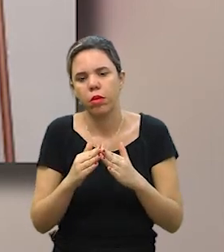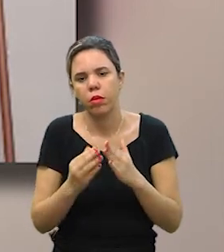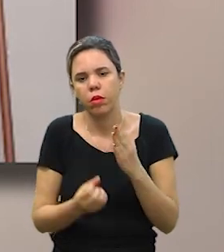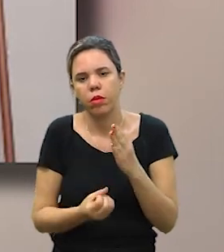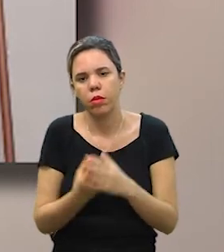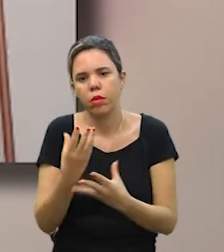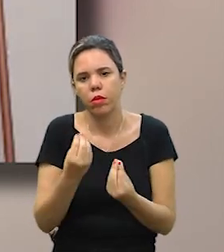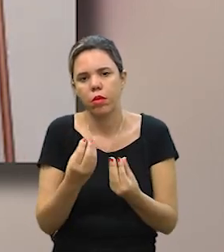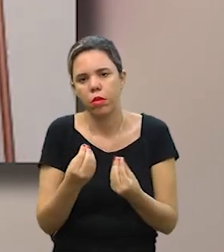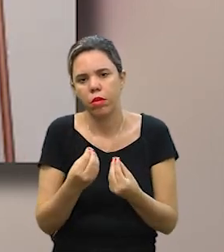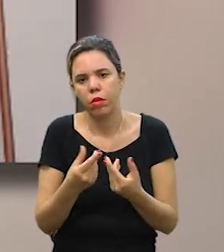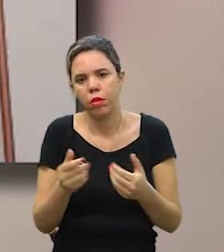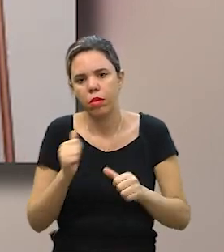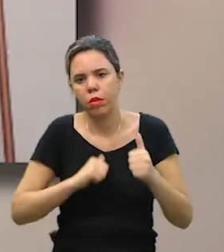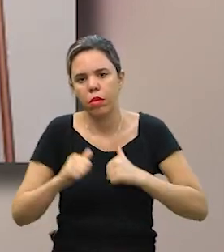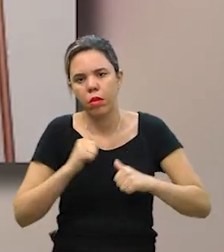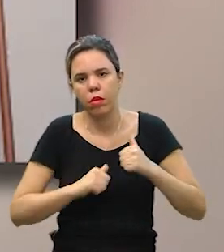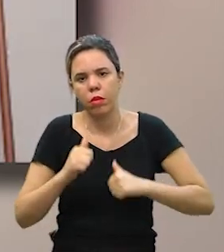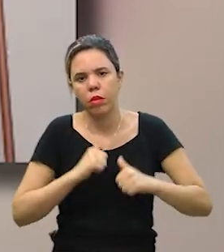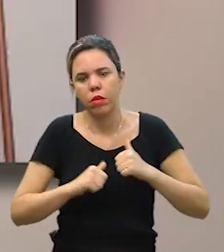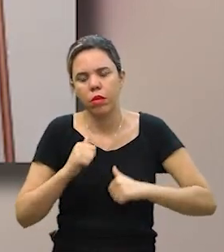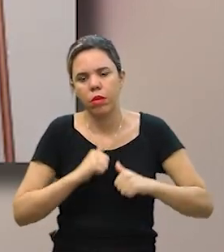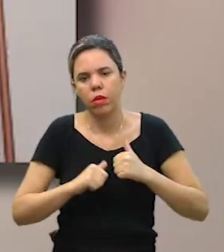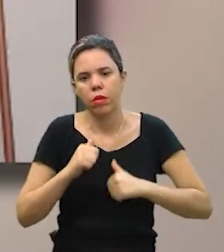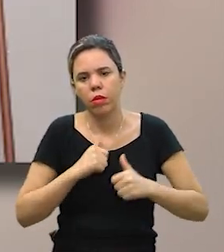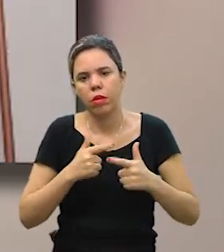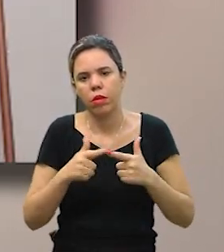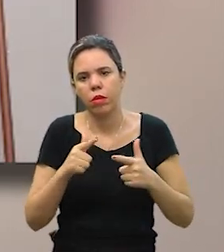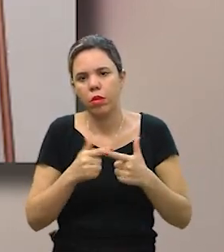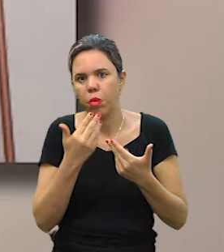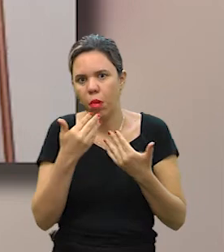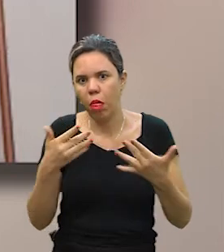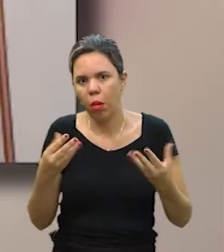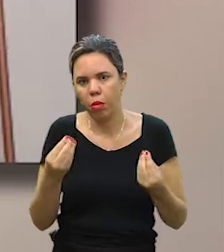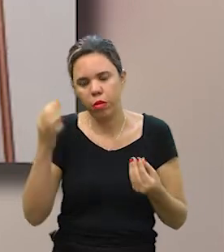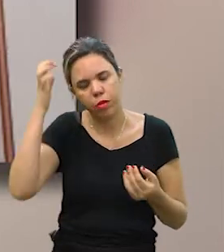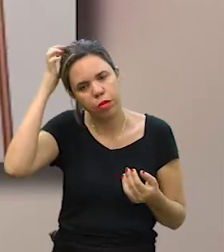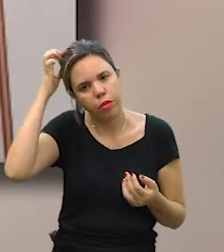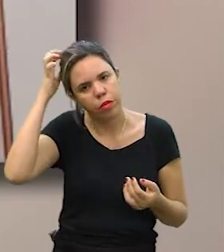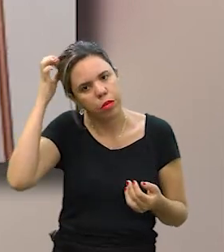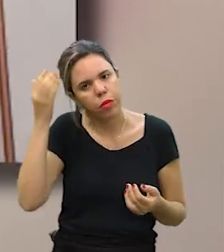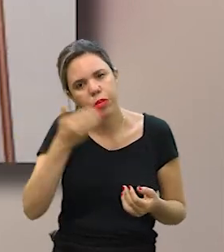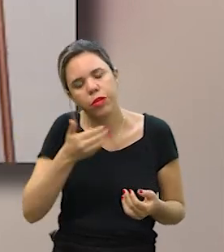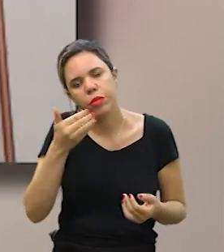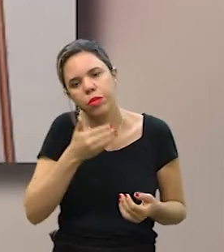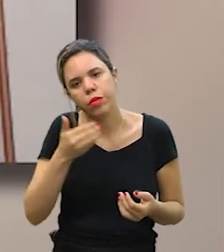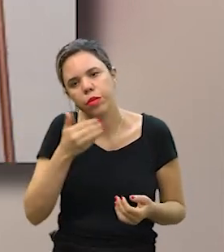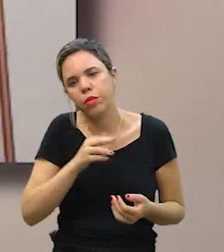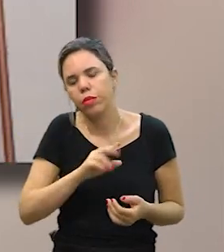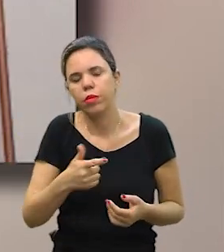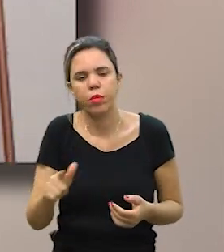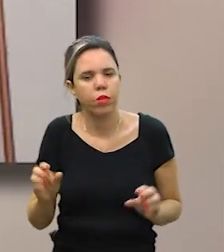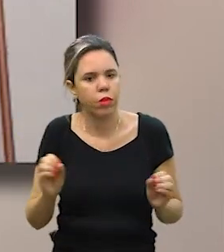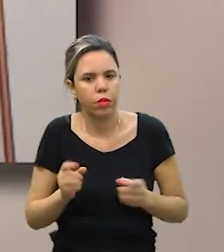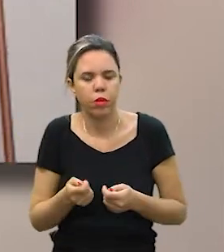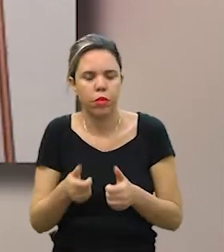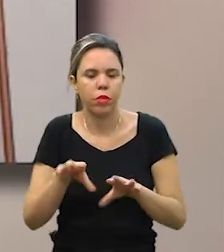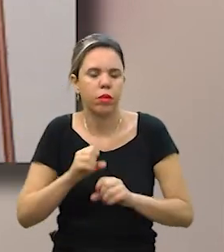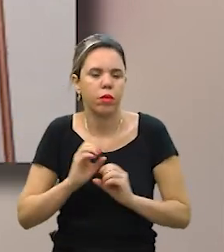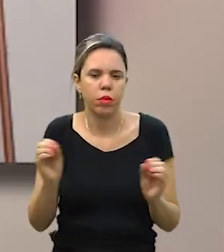casa, e isso gerou muita ansiedade, muita compulsão alimentar. Então, o açúcar, ele não